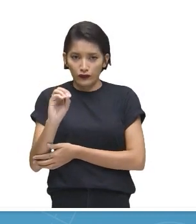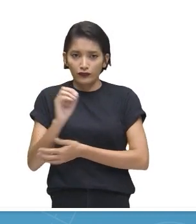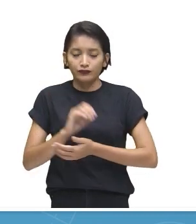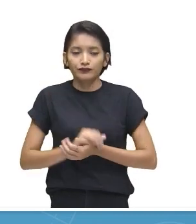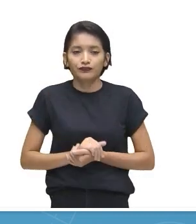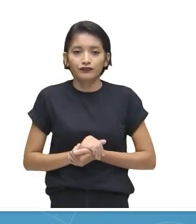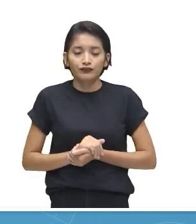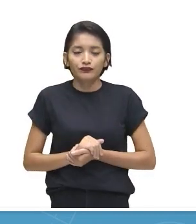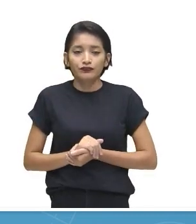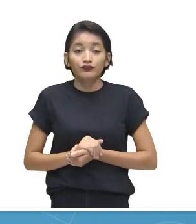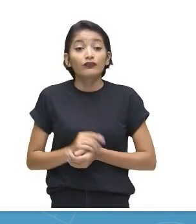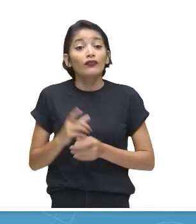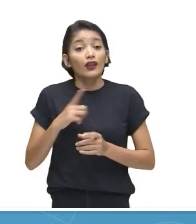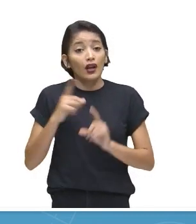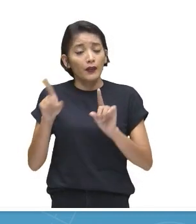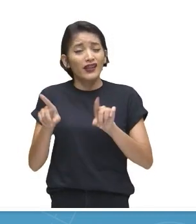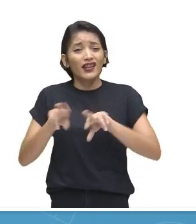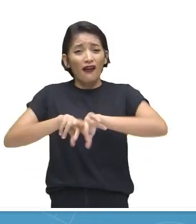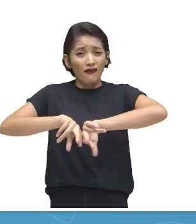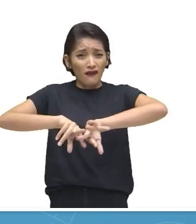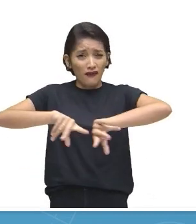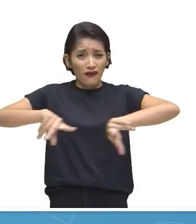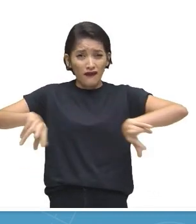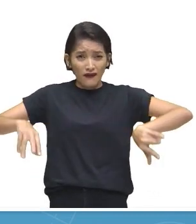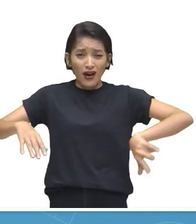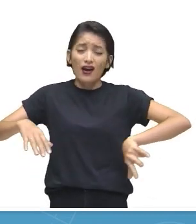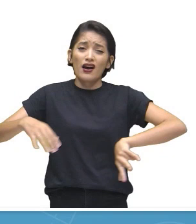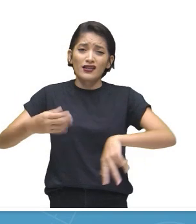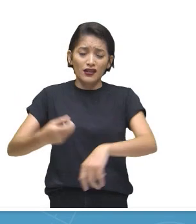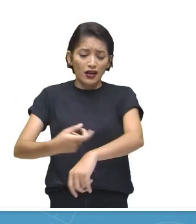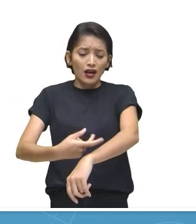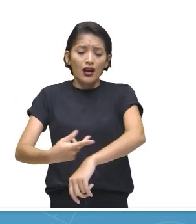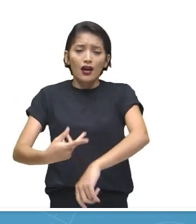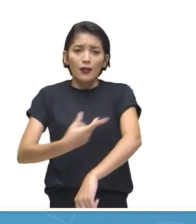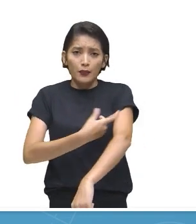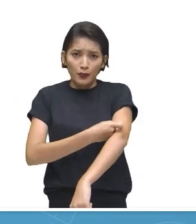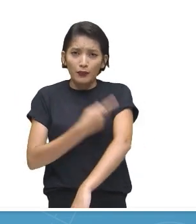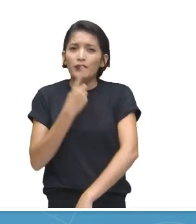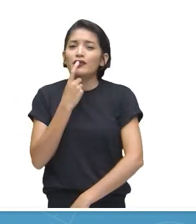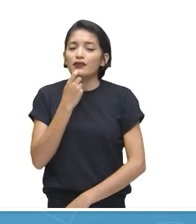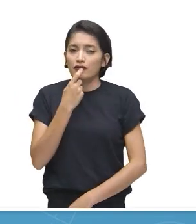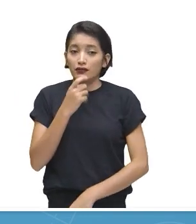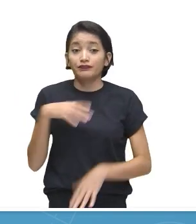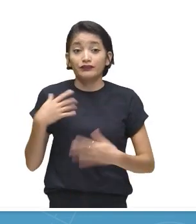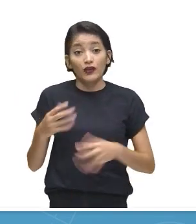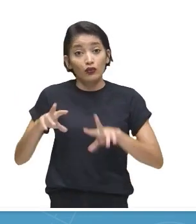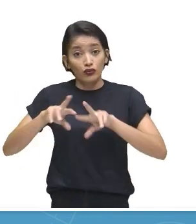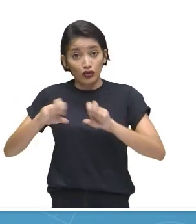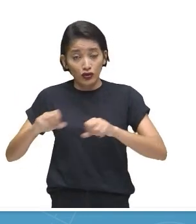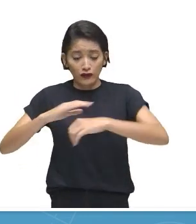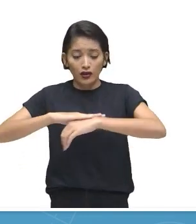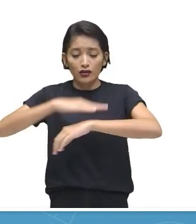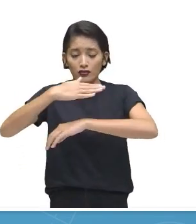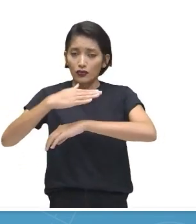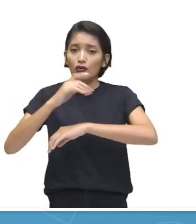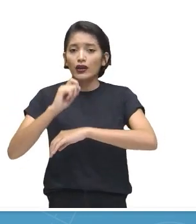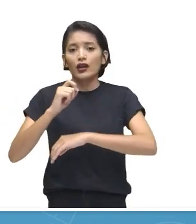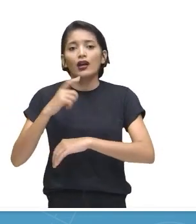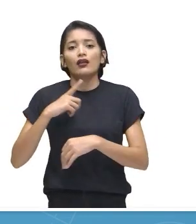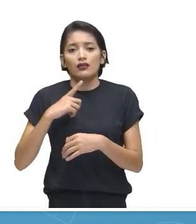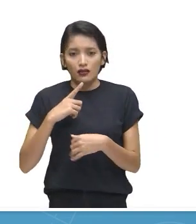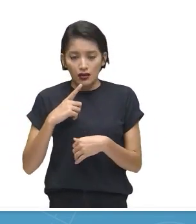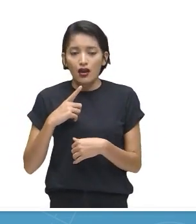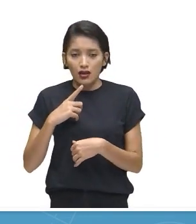conjuntivo. E ele contém muitos vasos sanguíneos. Então, diferente da epiderme, aqui a gente já vai encontrar